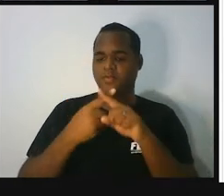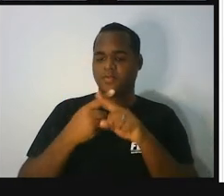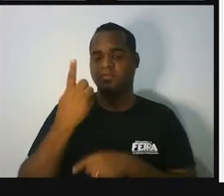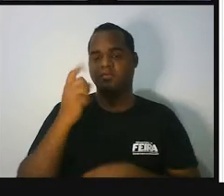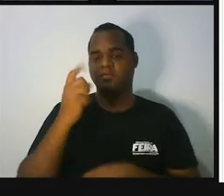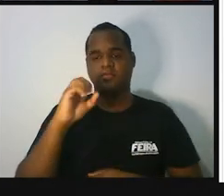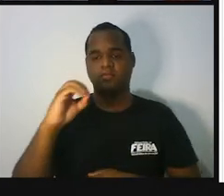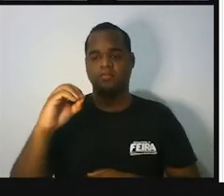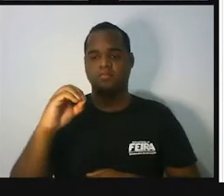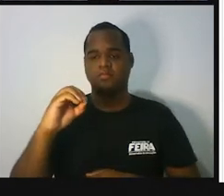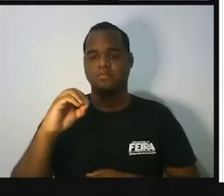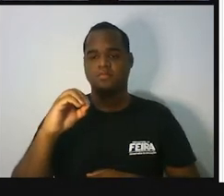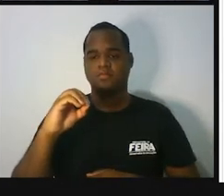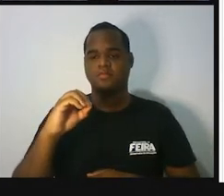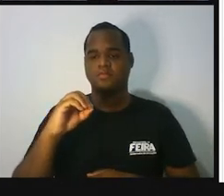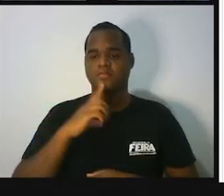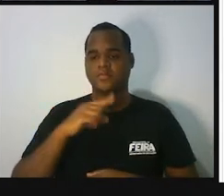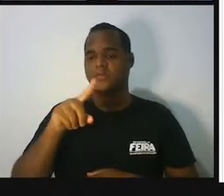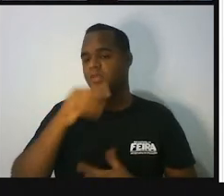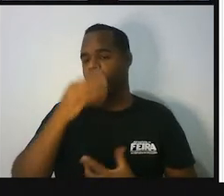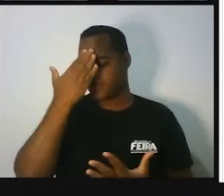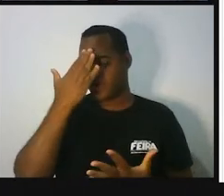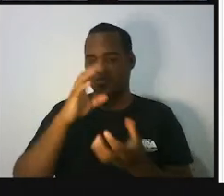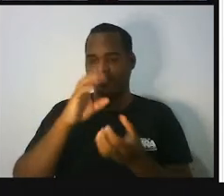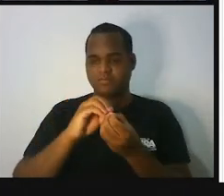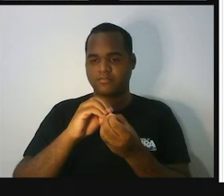Porque a gente consegue dividir o